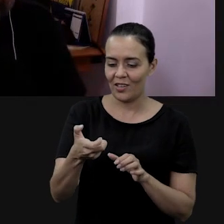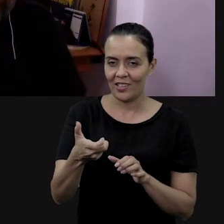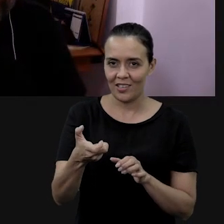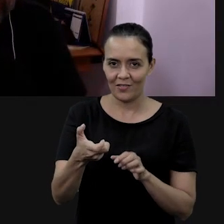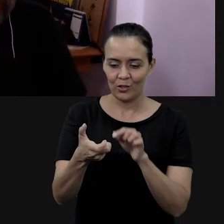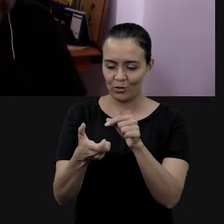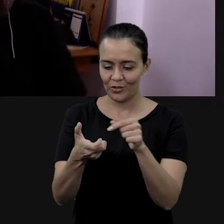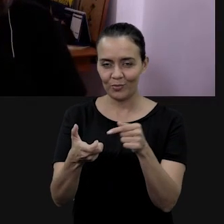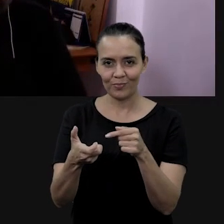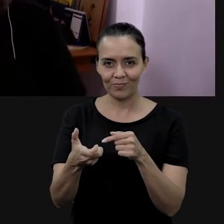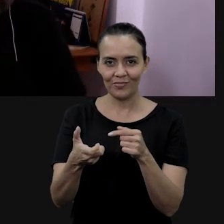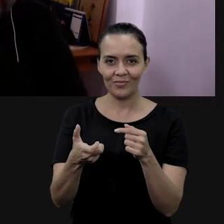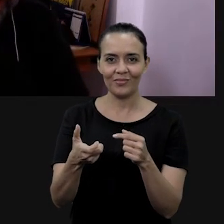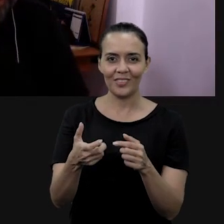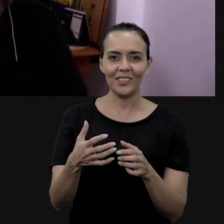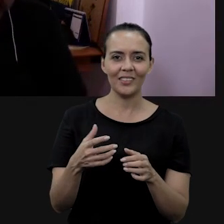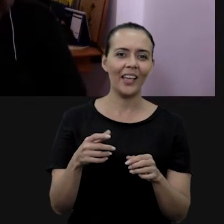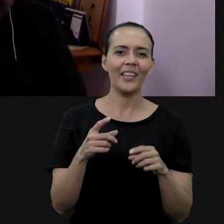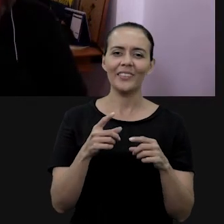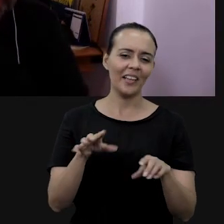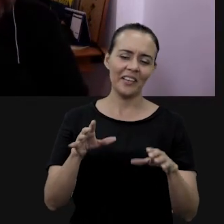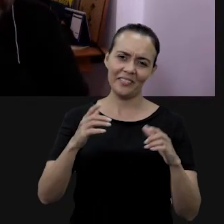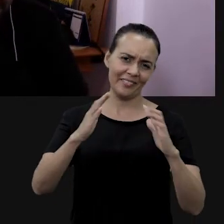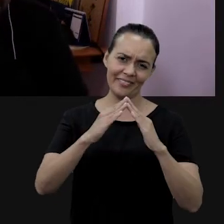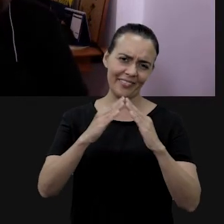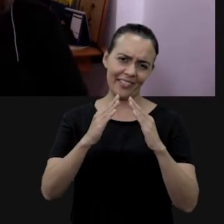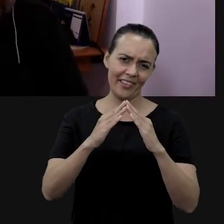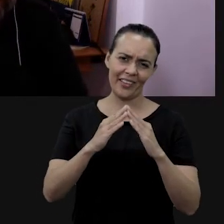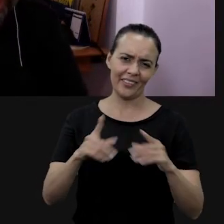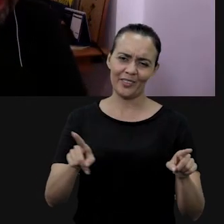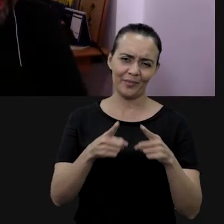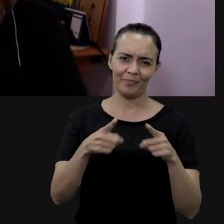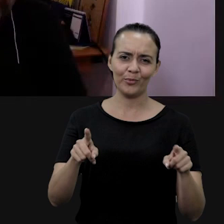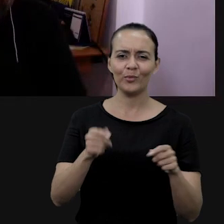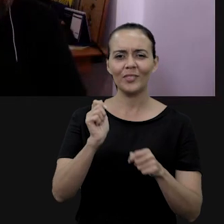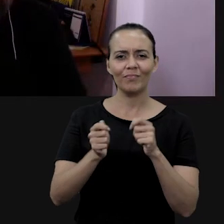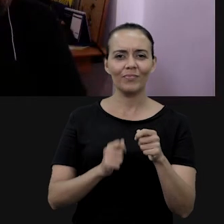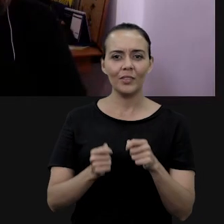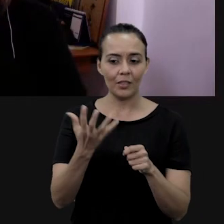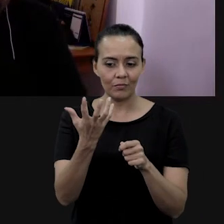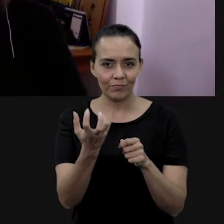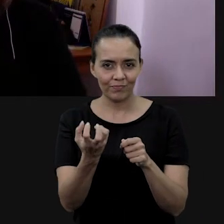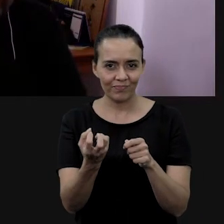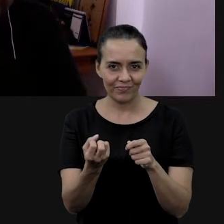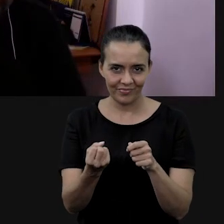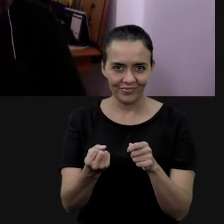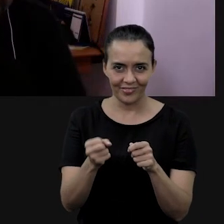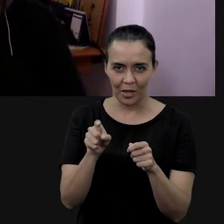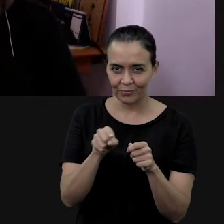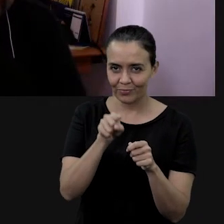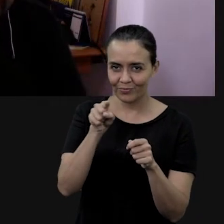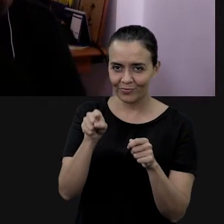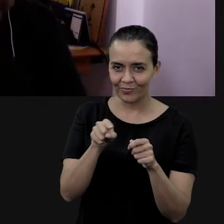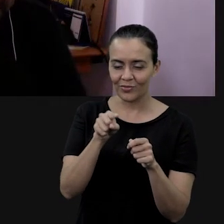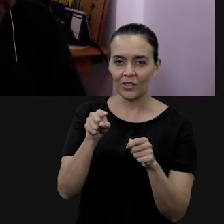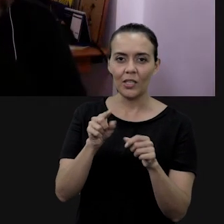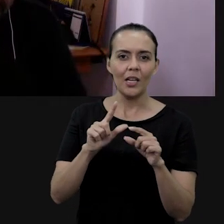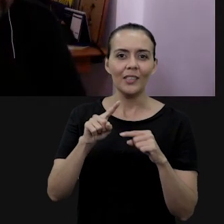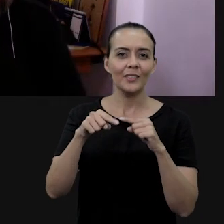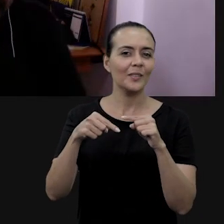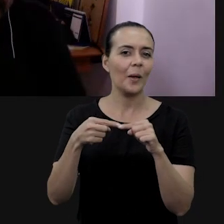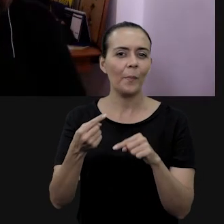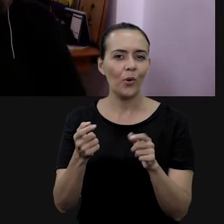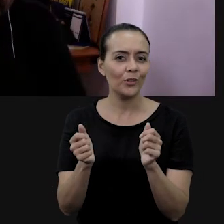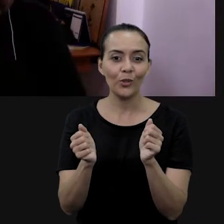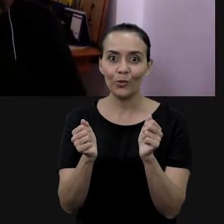gravadorzinho com 4 canais, gravando assim na garagem. Depois eu sempre fui parceiro dos técnicos de